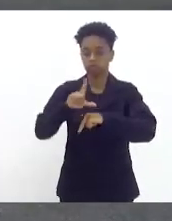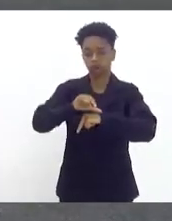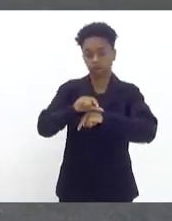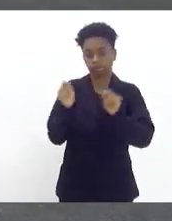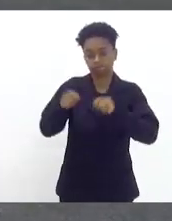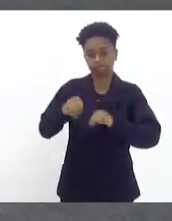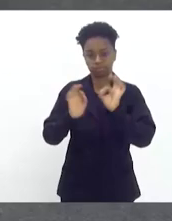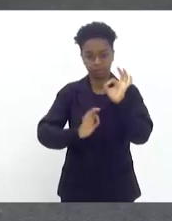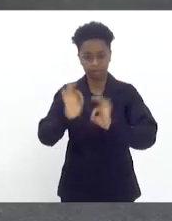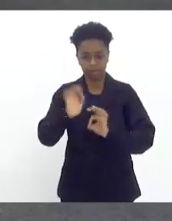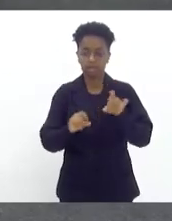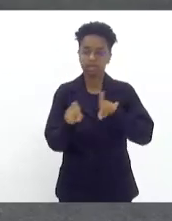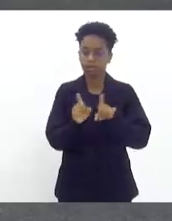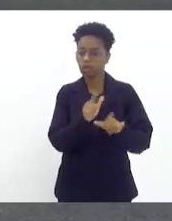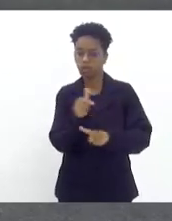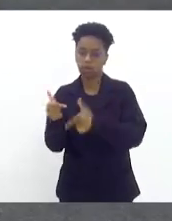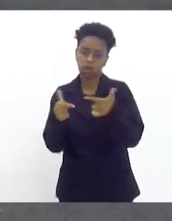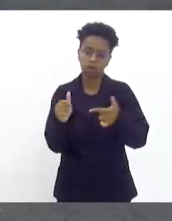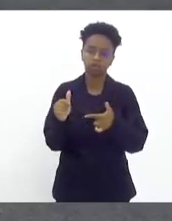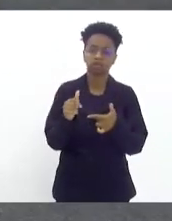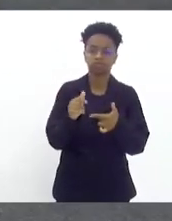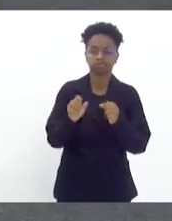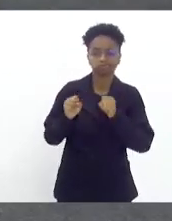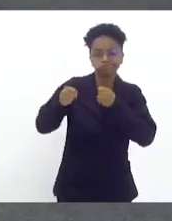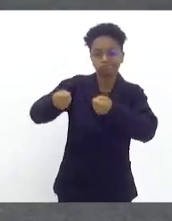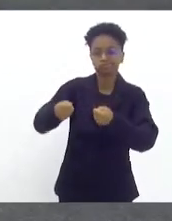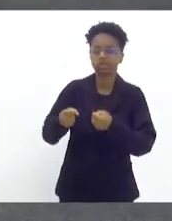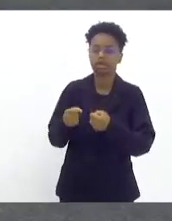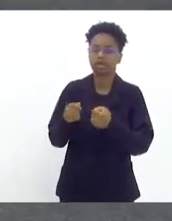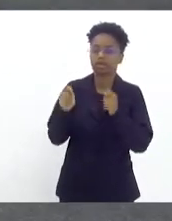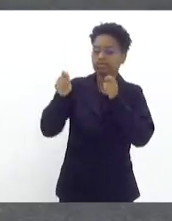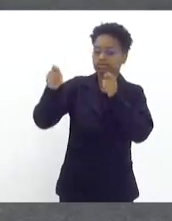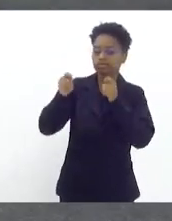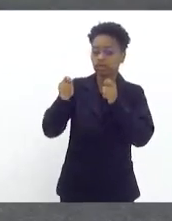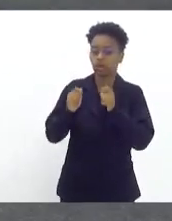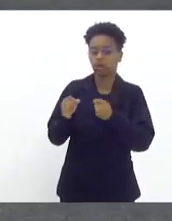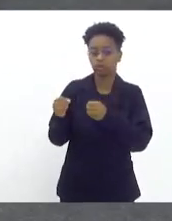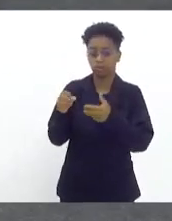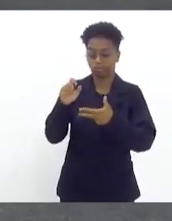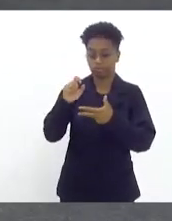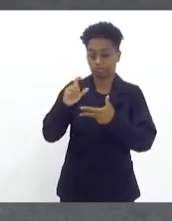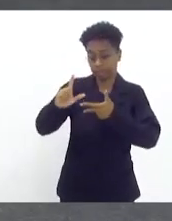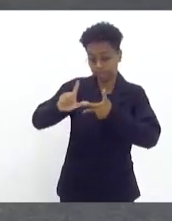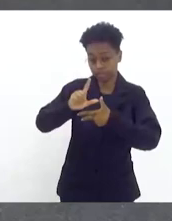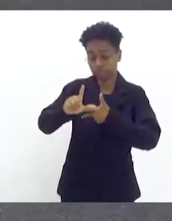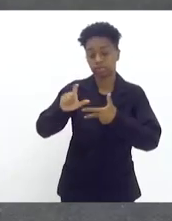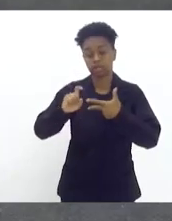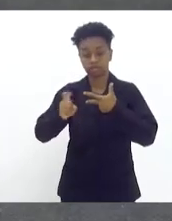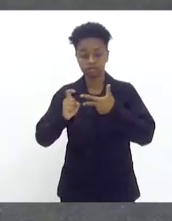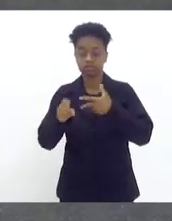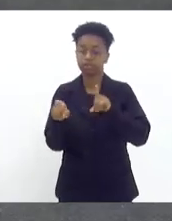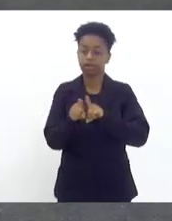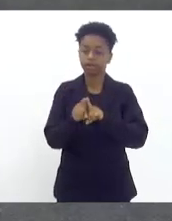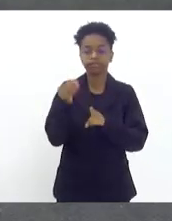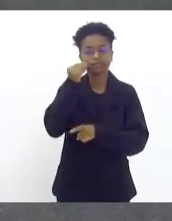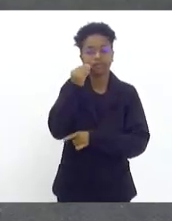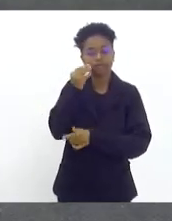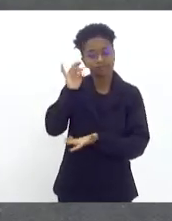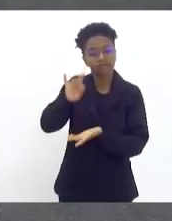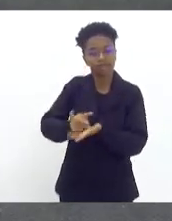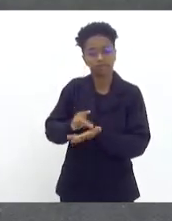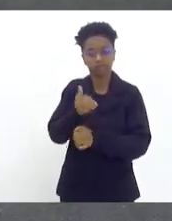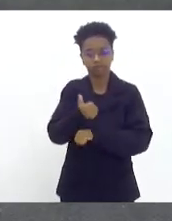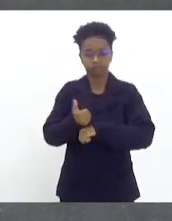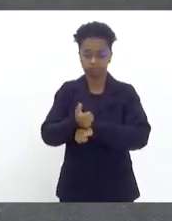e outras medidas iniciativas pelo poder executivo pelo poder legislativo que tornassem a realidade dos